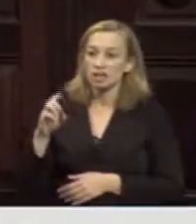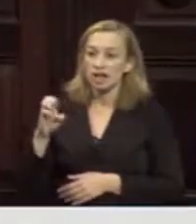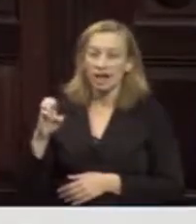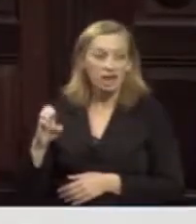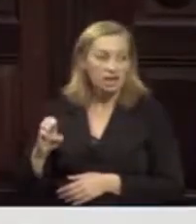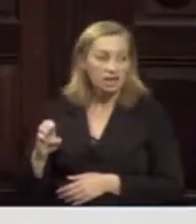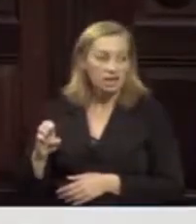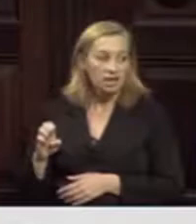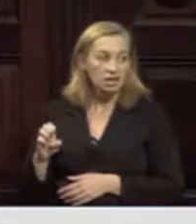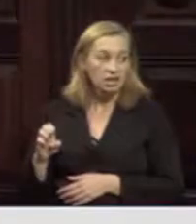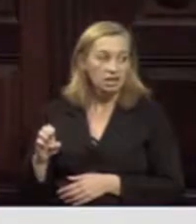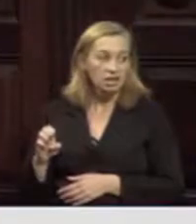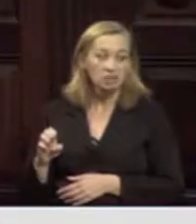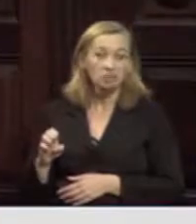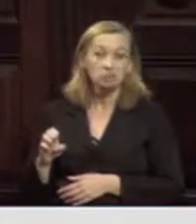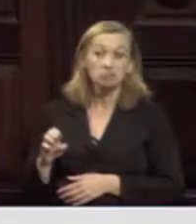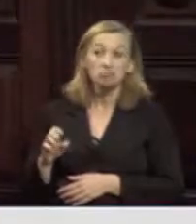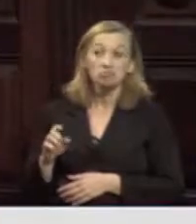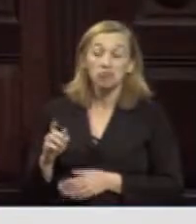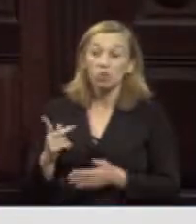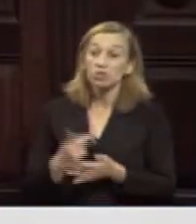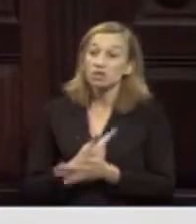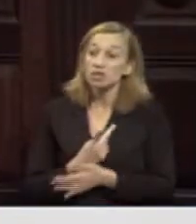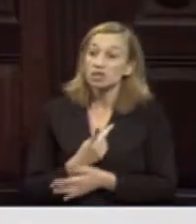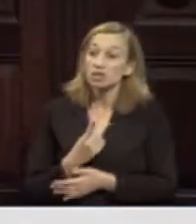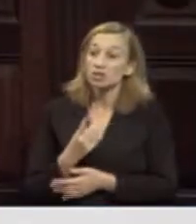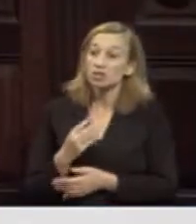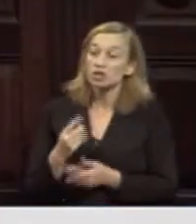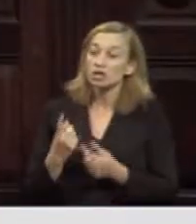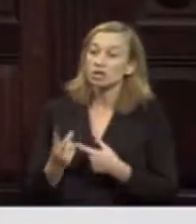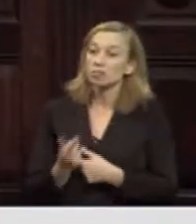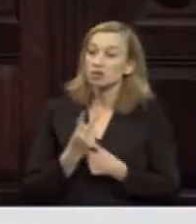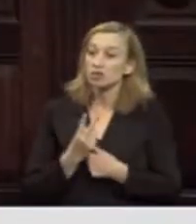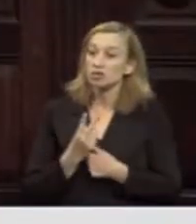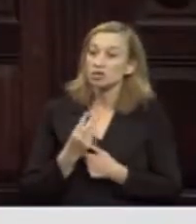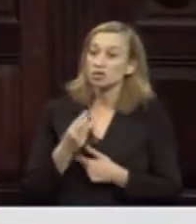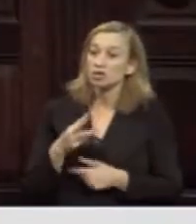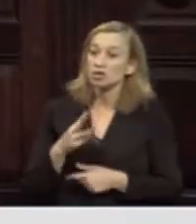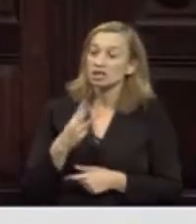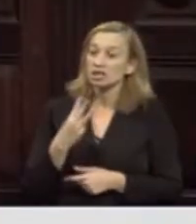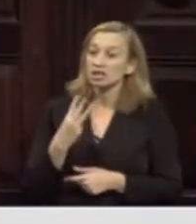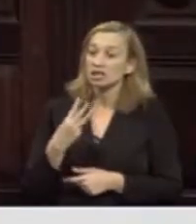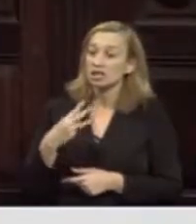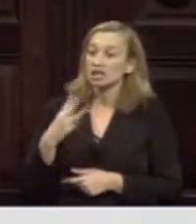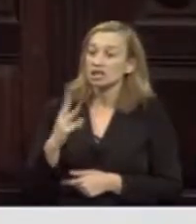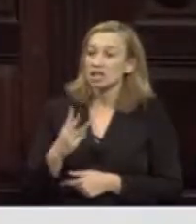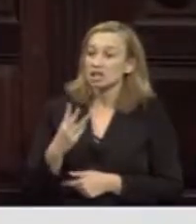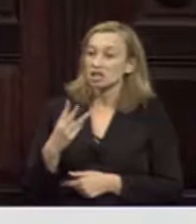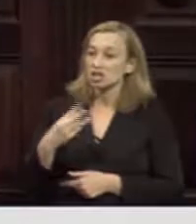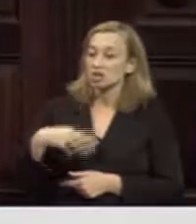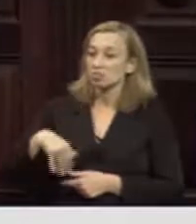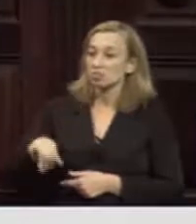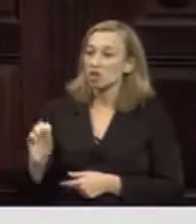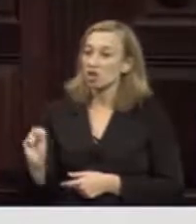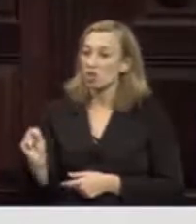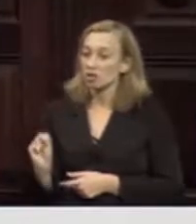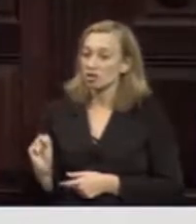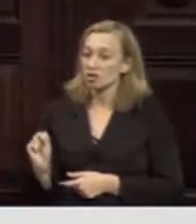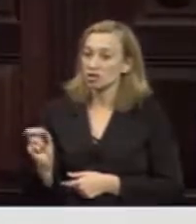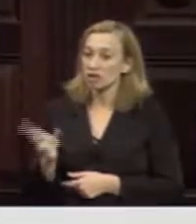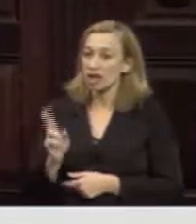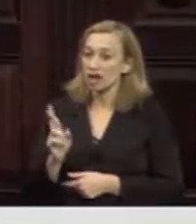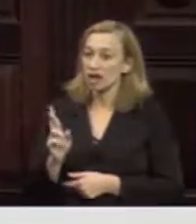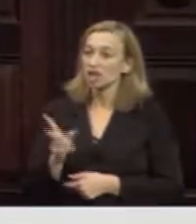3 bilhões de reais. Que nós sabemos que a SEDAI vale no mínimo 4 vezes mais do que esse valor do empréstimo.